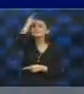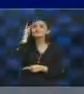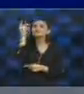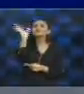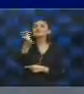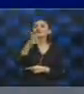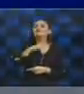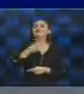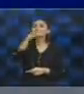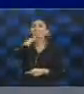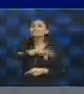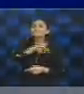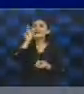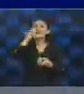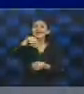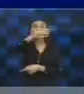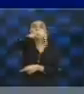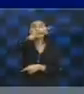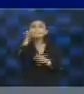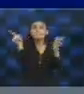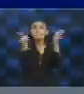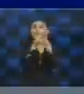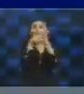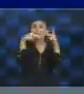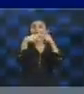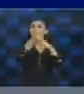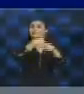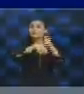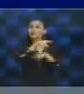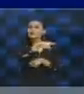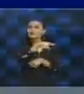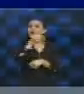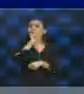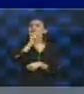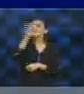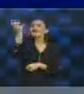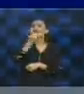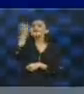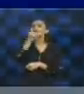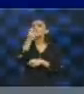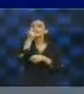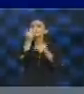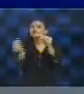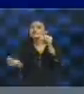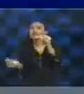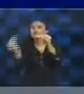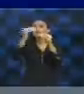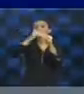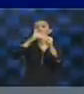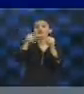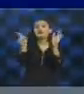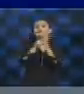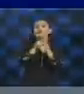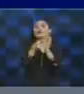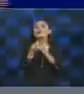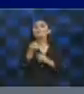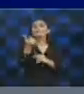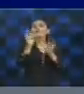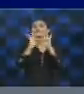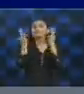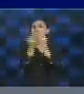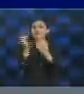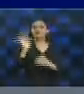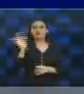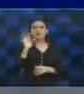é a sua administração. Quem recebe o Bolsa Família Municipal recebe como complemento do Bolsa Família Federal. Não tem ninguém que receba